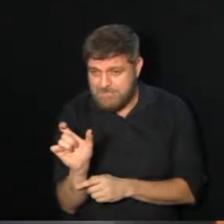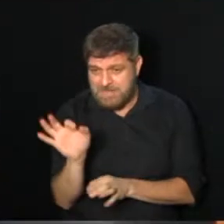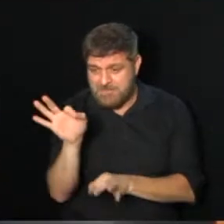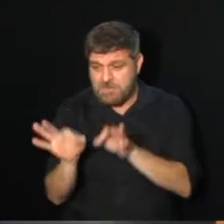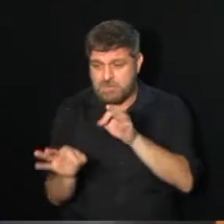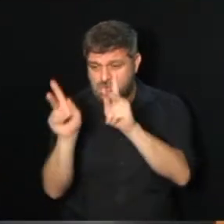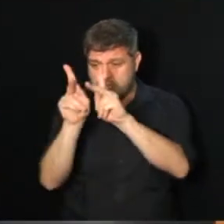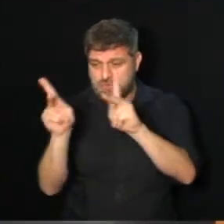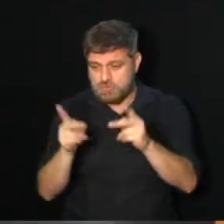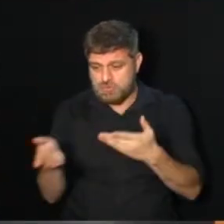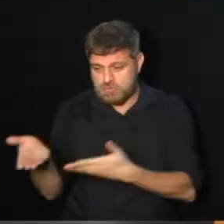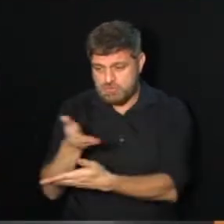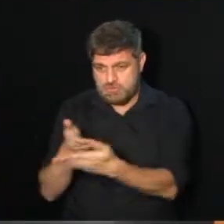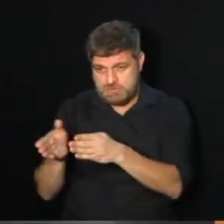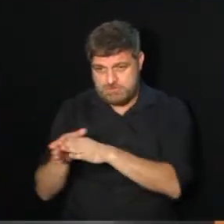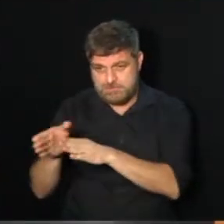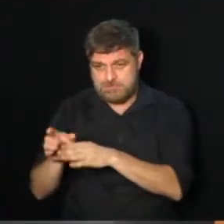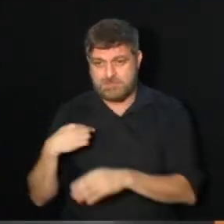uma sociedade